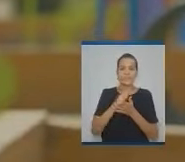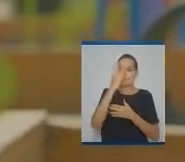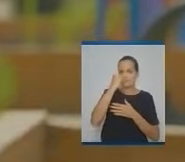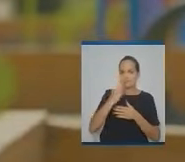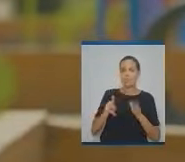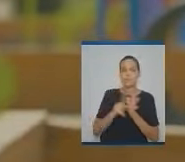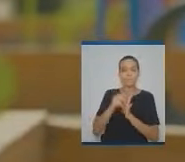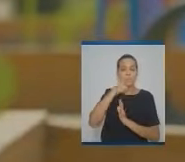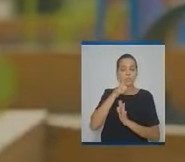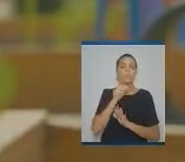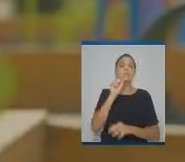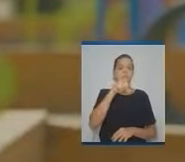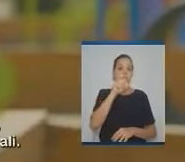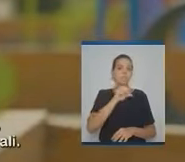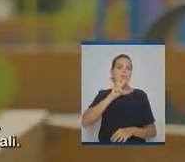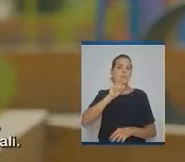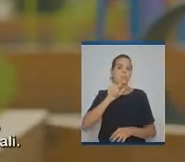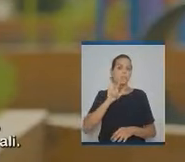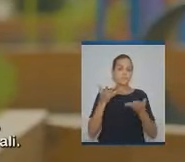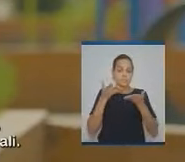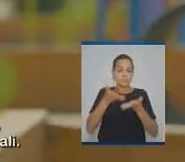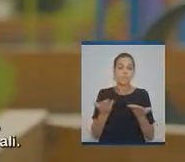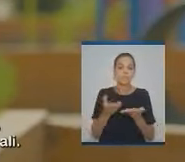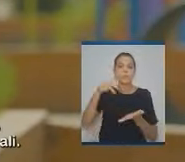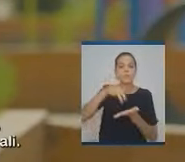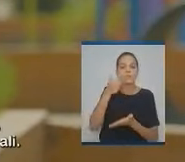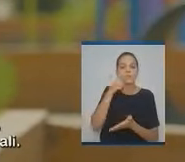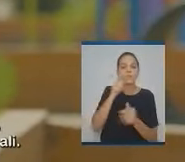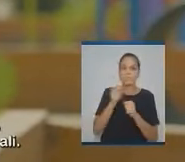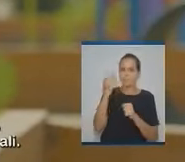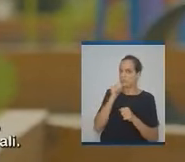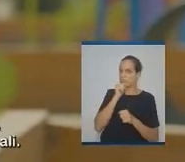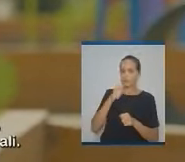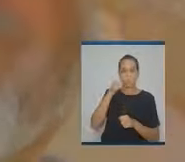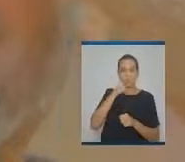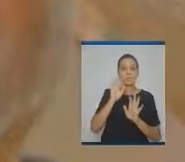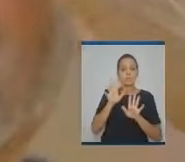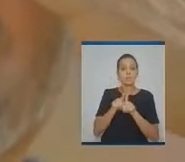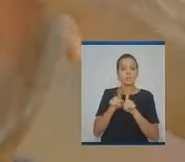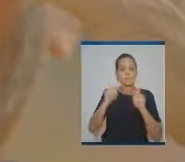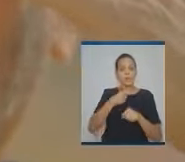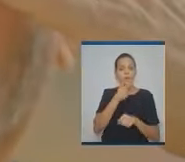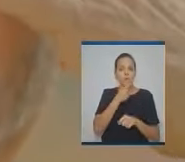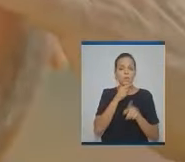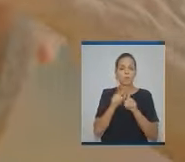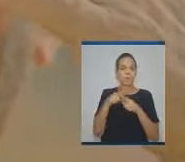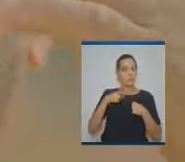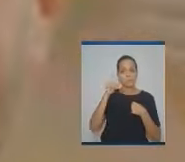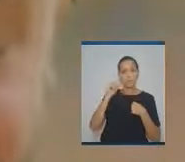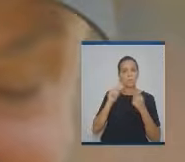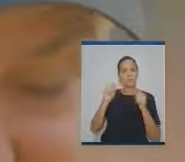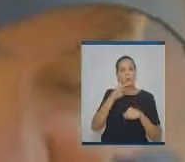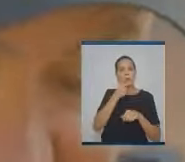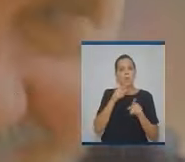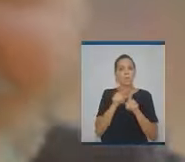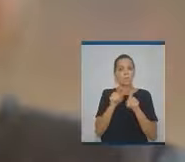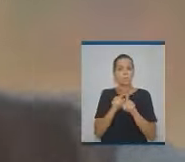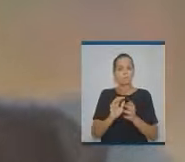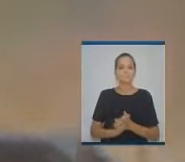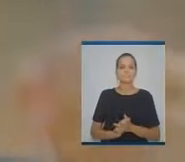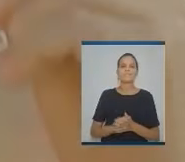tinha, né? A clínica da mulher ali. Inclusive atende até homem, que é coisa também que eu não sabia que atenderia homem ali. É no momento que você é atendido, no momento de